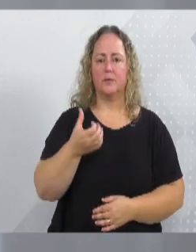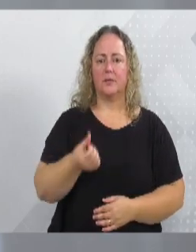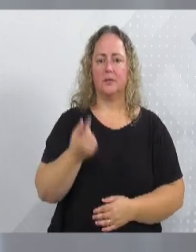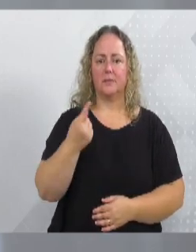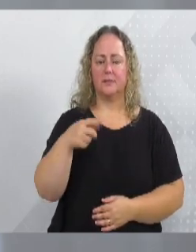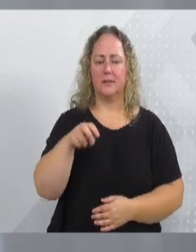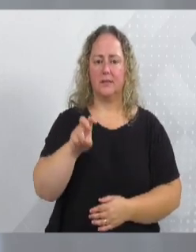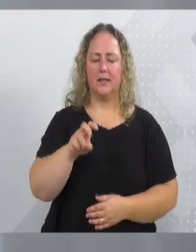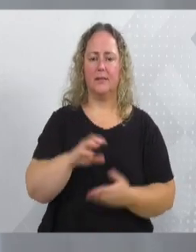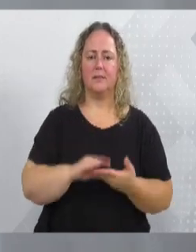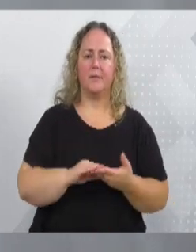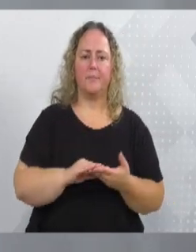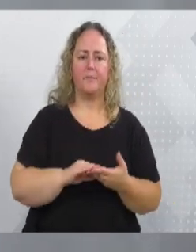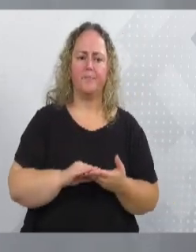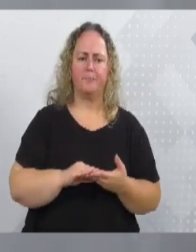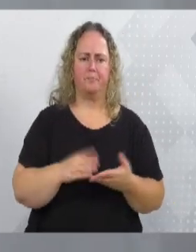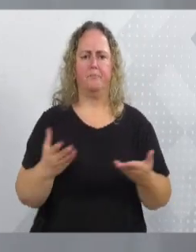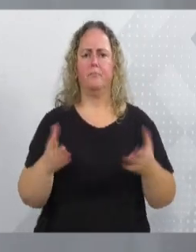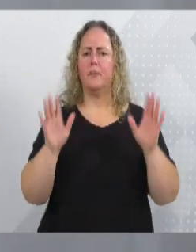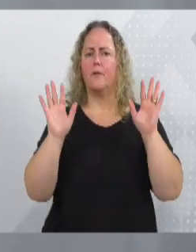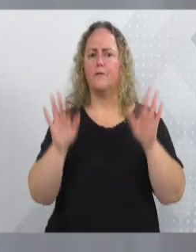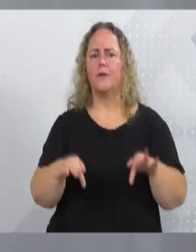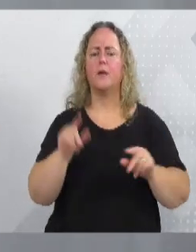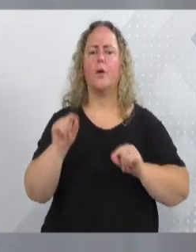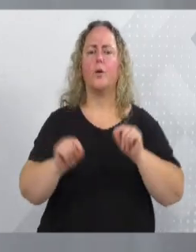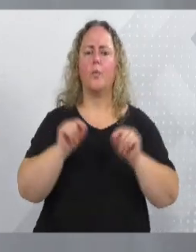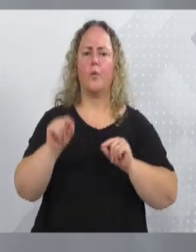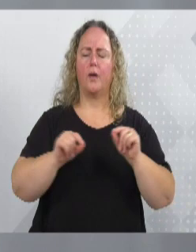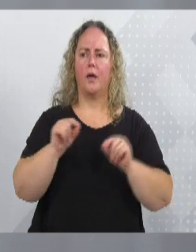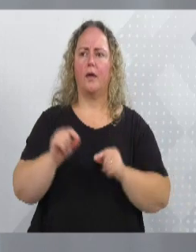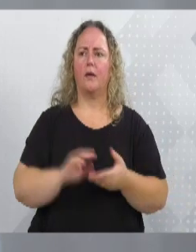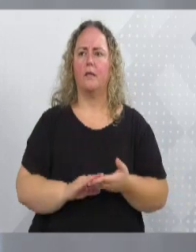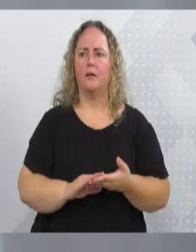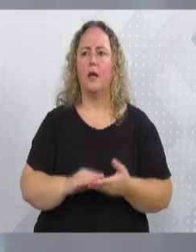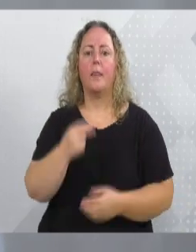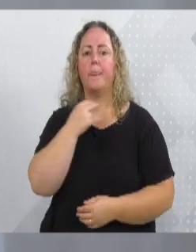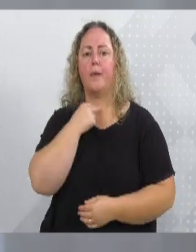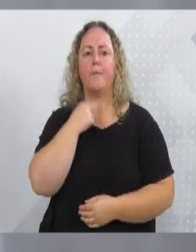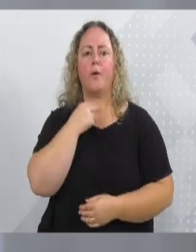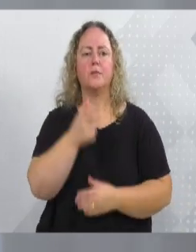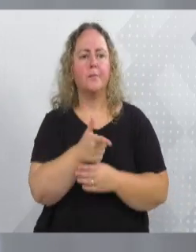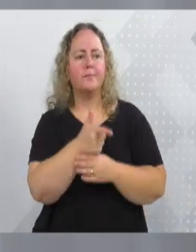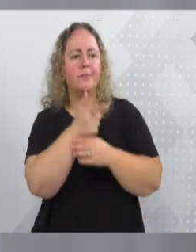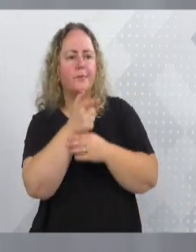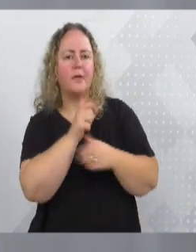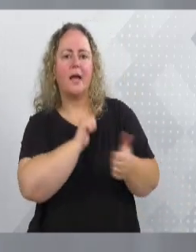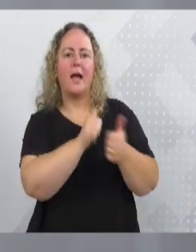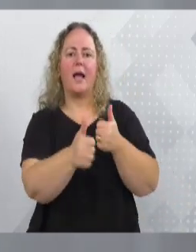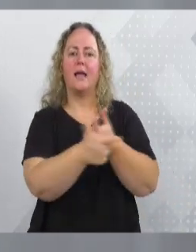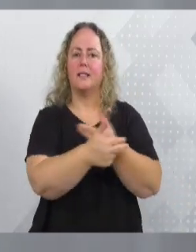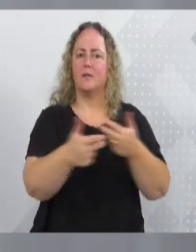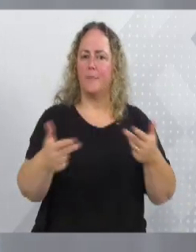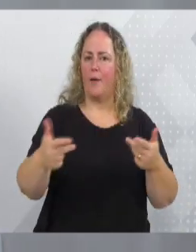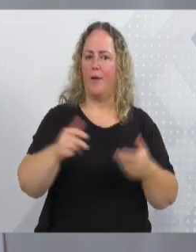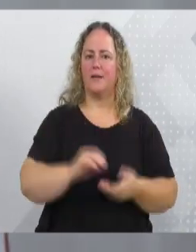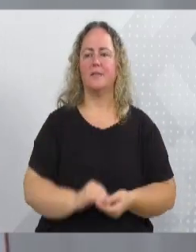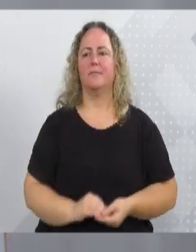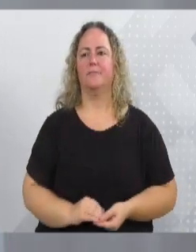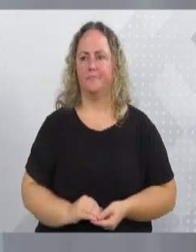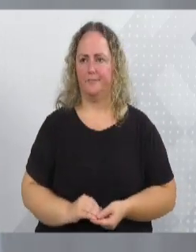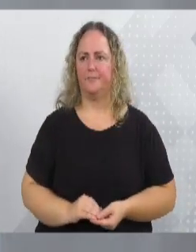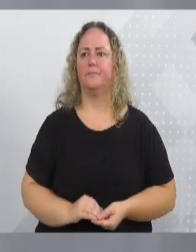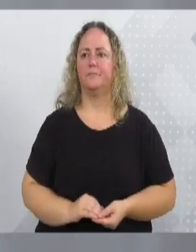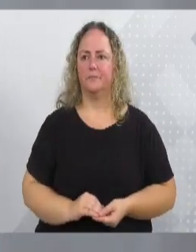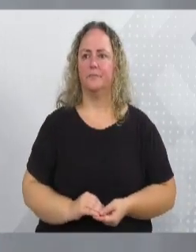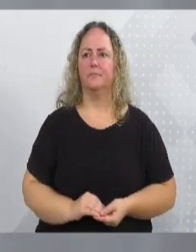11.615/2023, que põe praticamente fim, vereador Tuca, ao tiro esportivo no Brasil. Ele coloca praticamente,